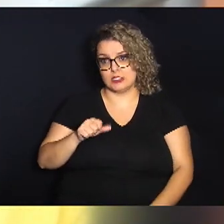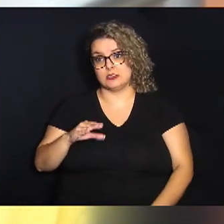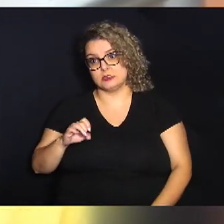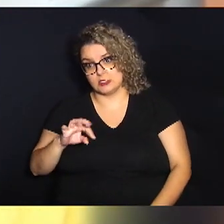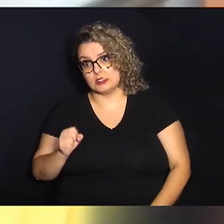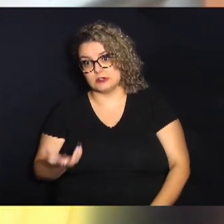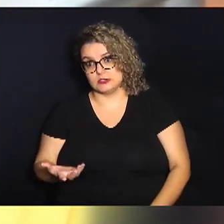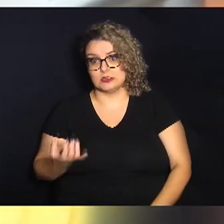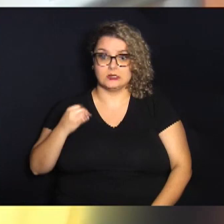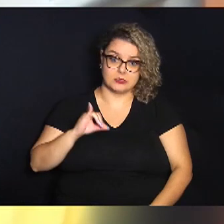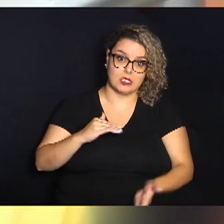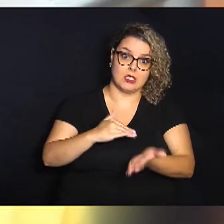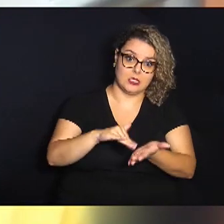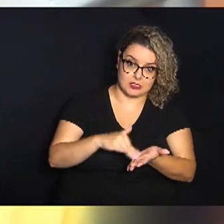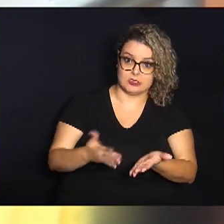a Secretaria já